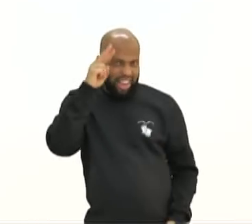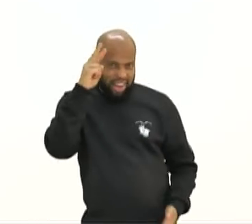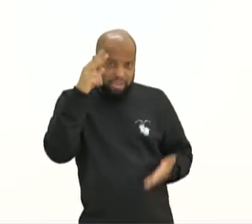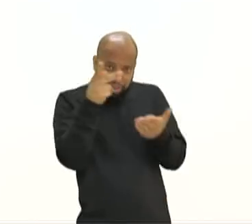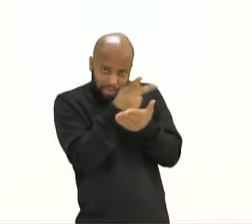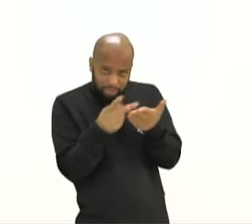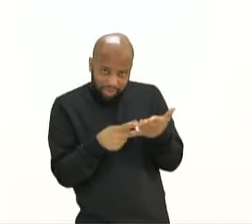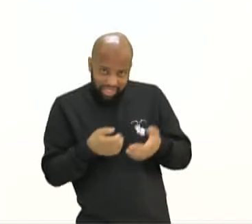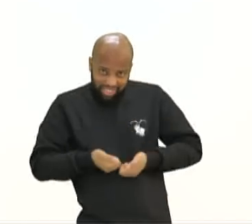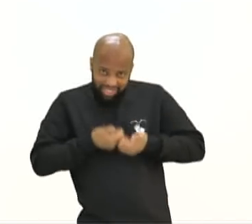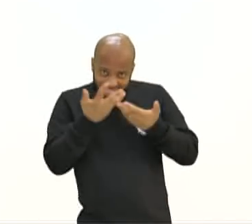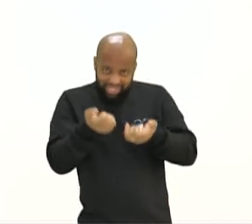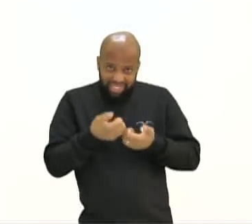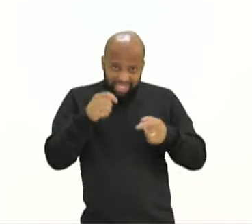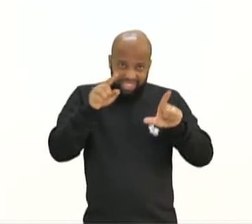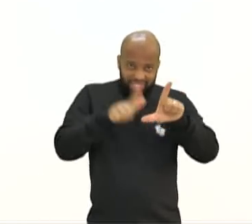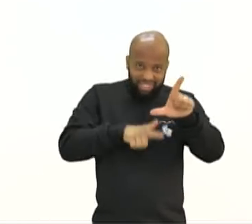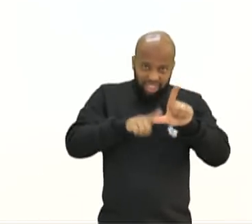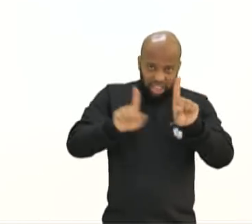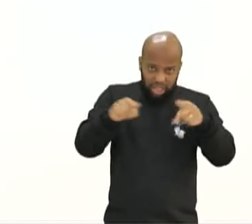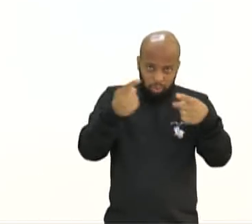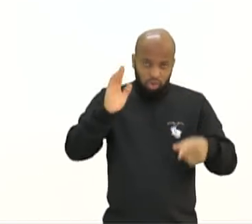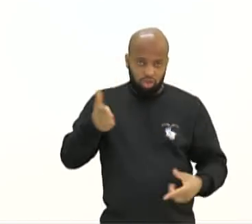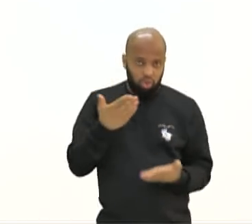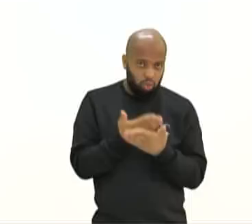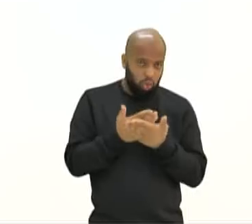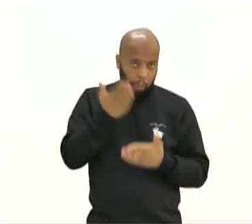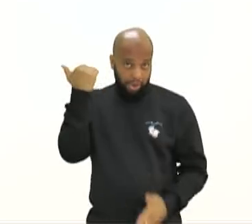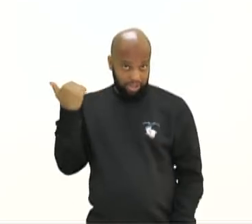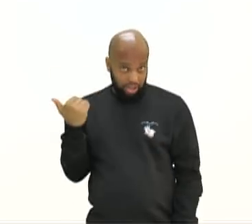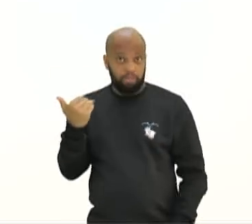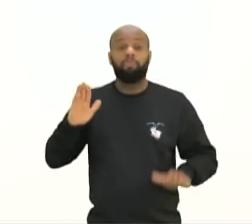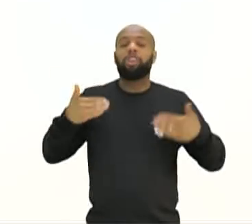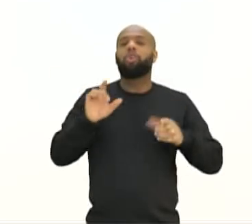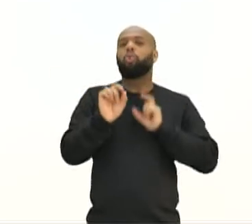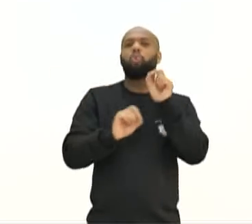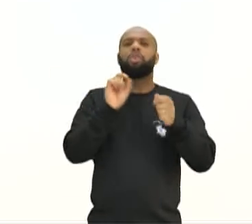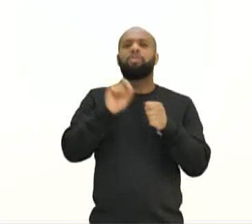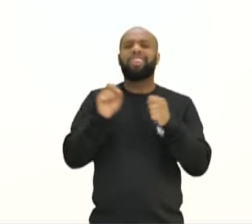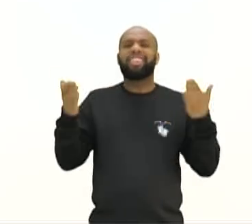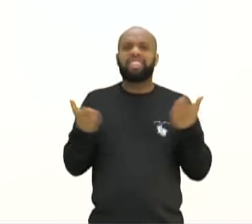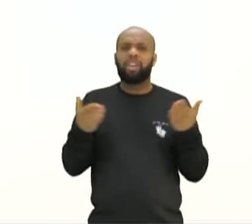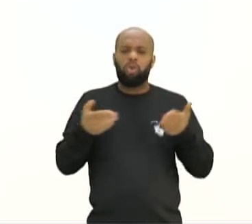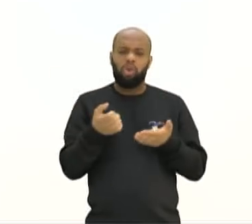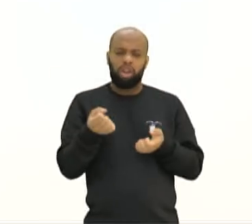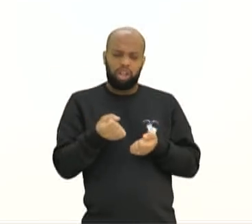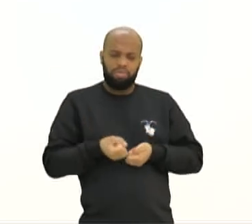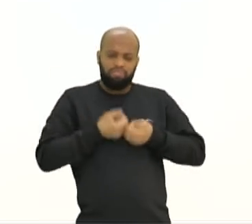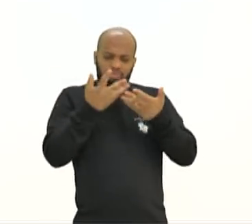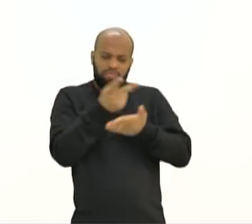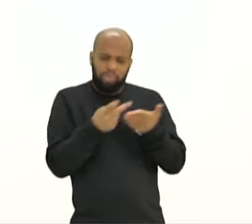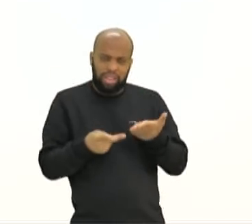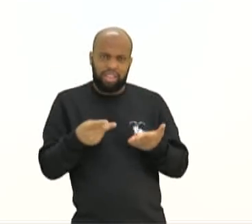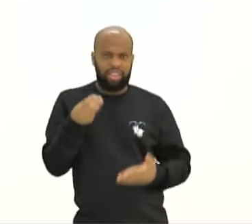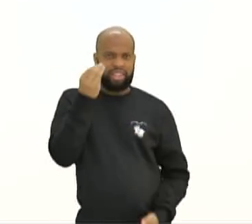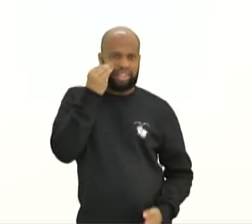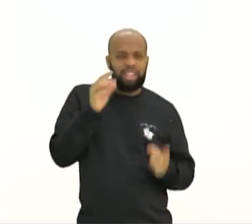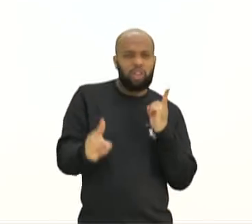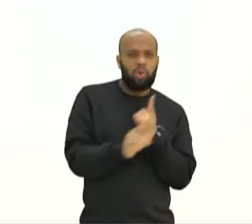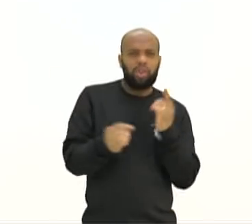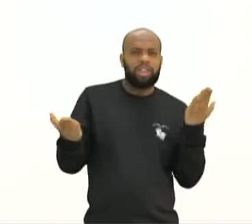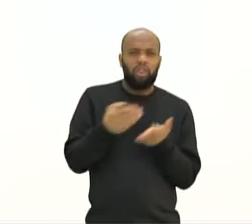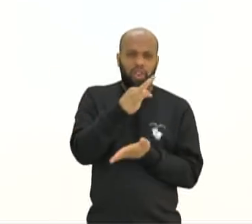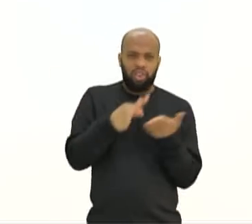poemas? Letras de música, que a gente já trabalhou em aulas anteriores, o que fazia esse texto ser poético? Tente localizar no